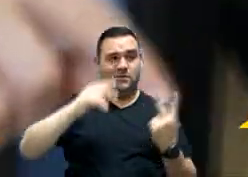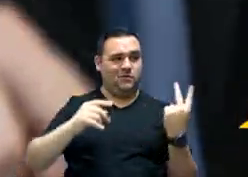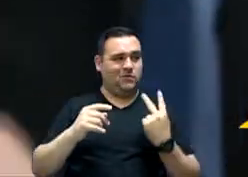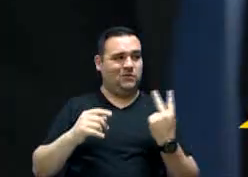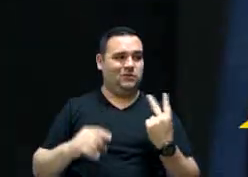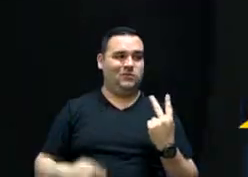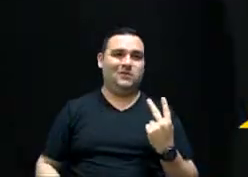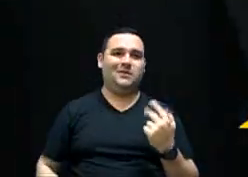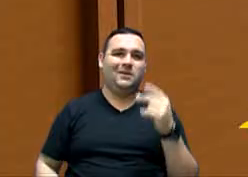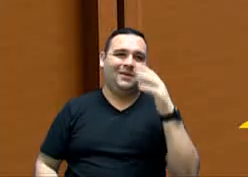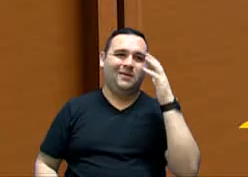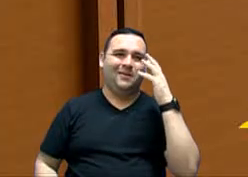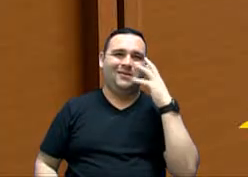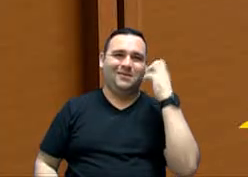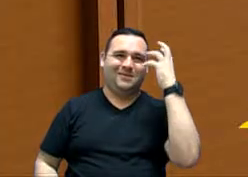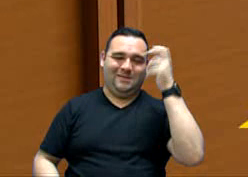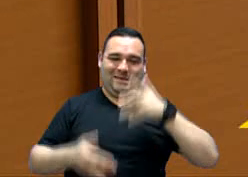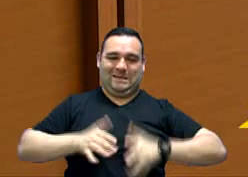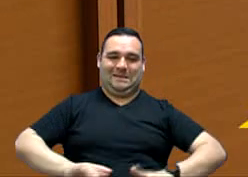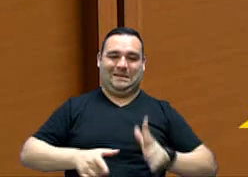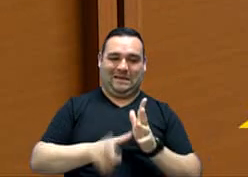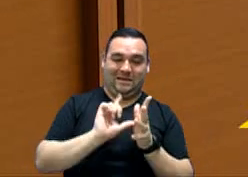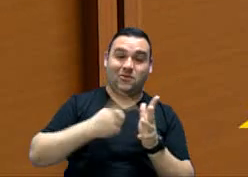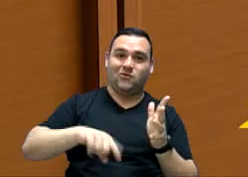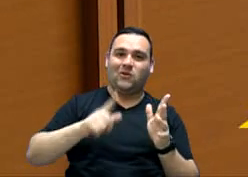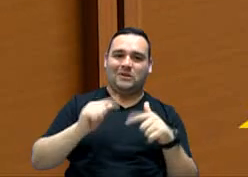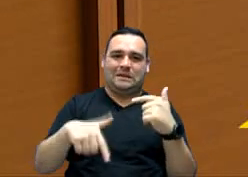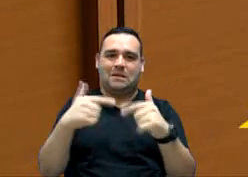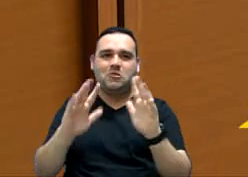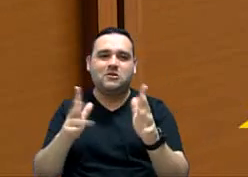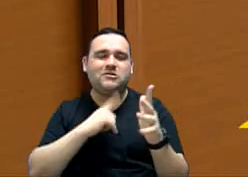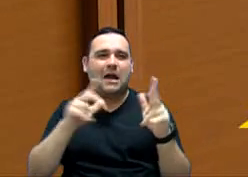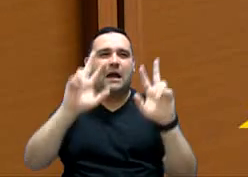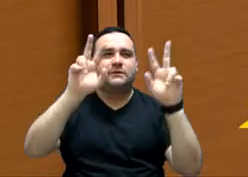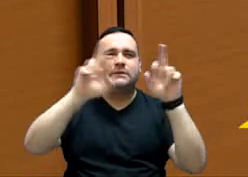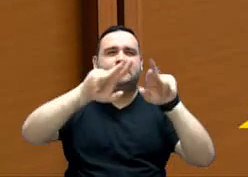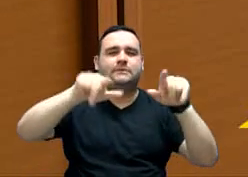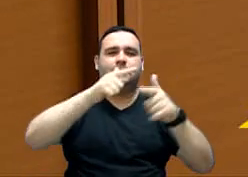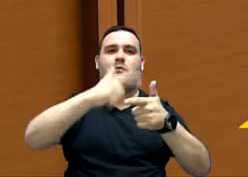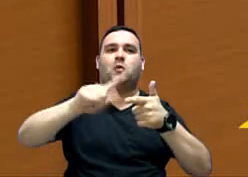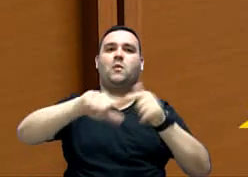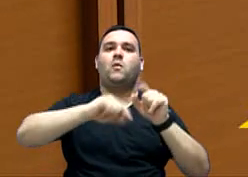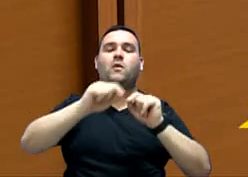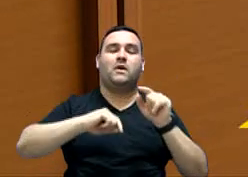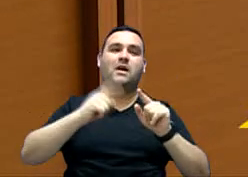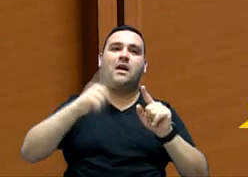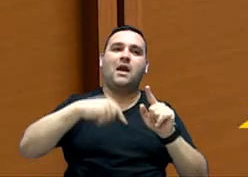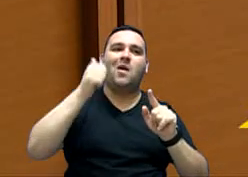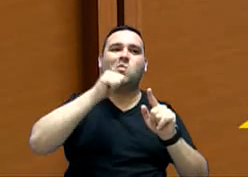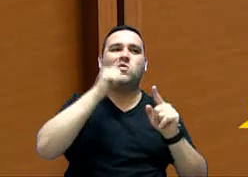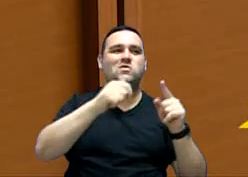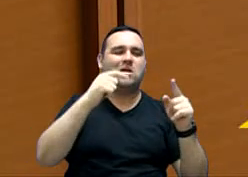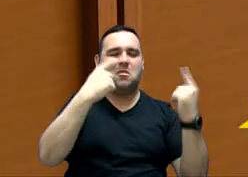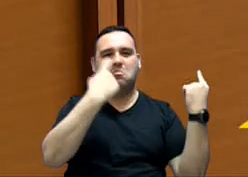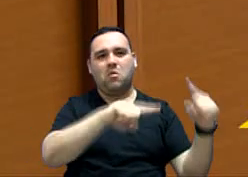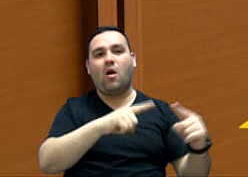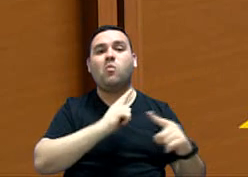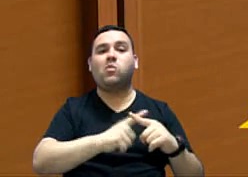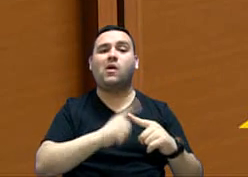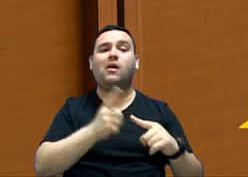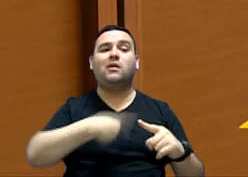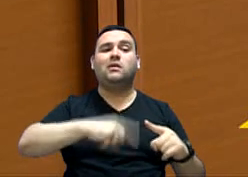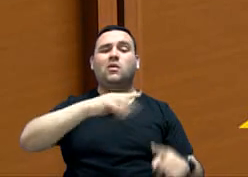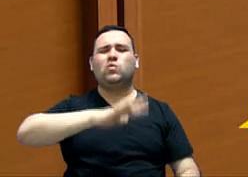antes da vereadora Fernanda nascer, nós já trabalhávamos com esse problema da violência contra a mulher, porque